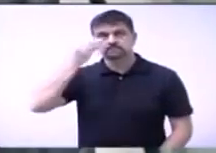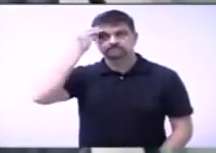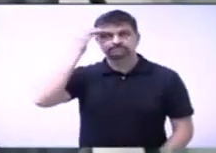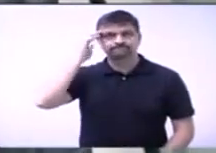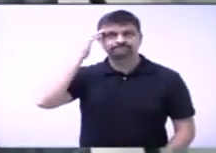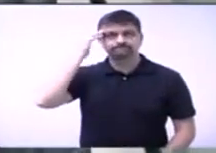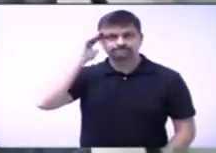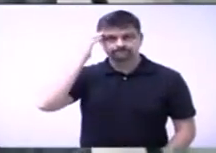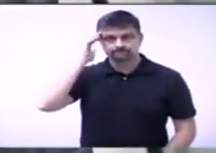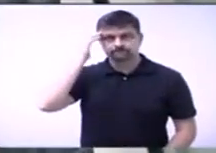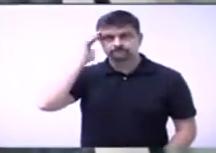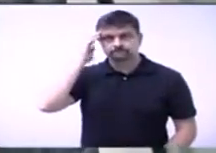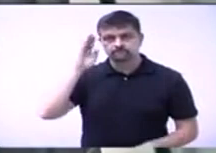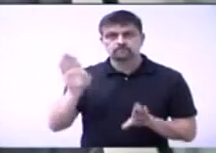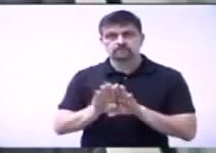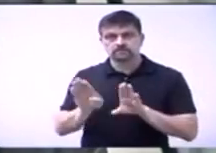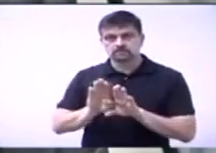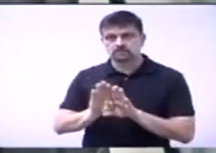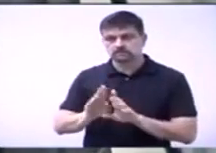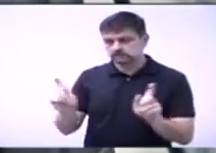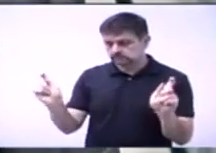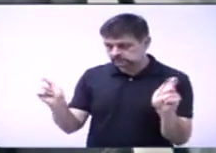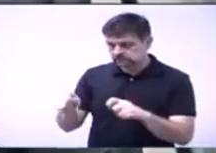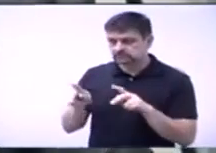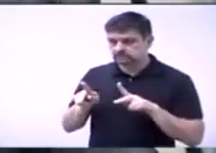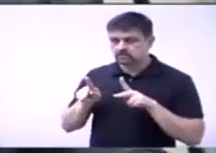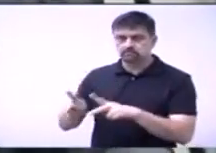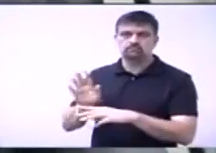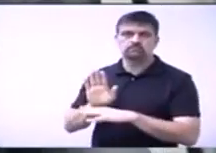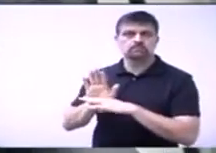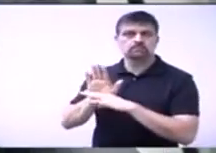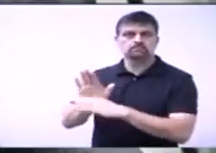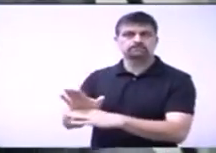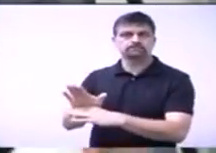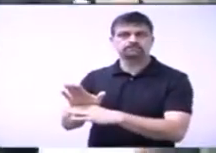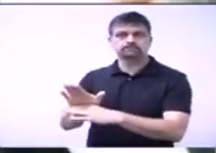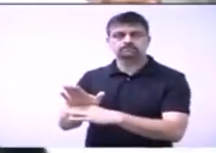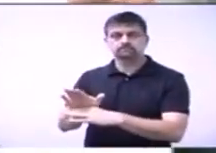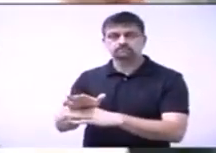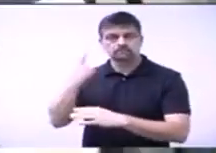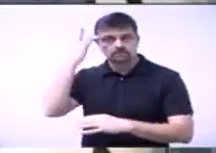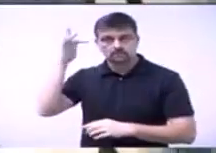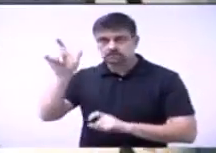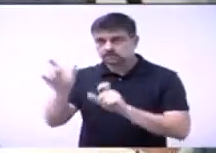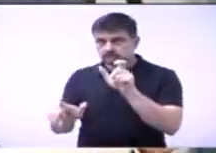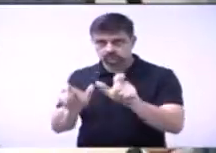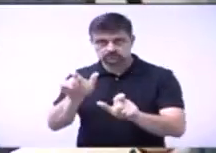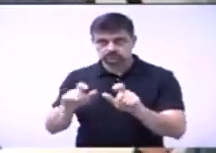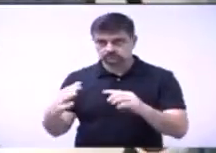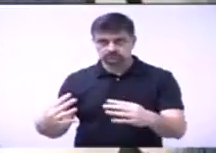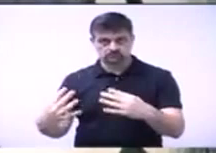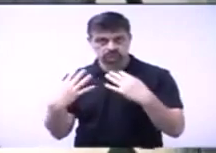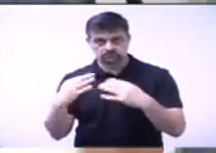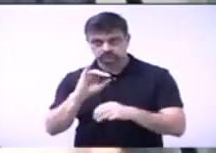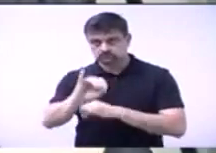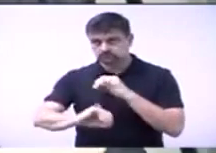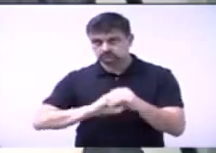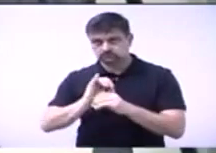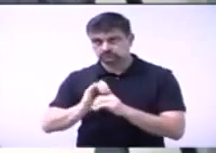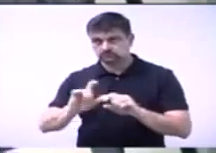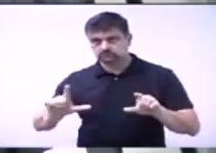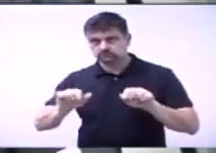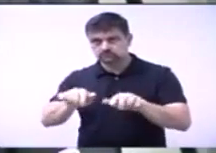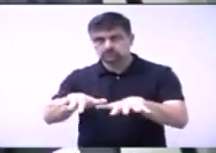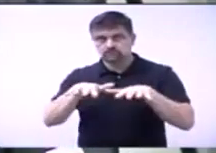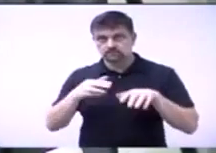pode ser muito útil para toda a população. Eu não sei se as pessoas que estão nos ouvindo pela internet ou mesmo no